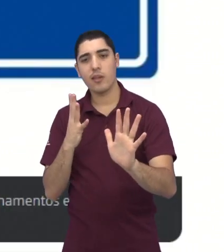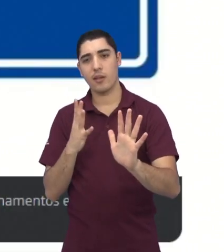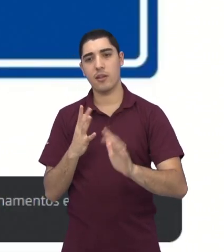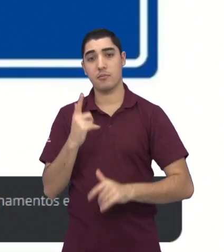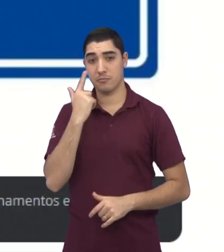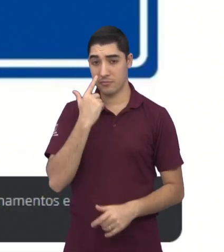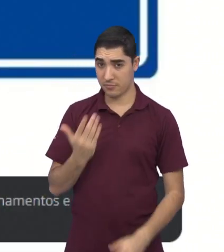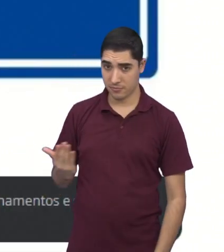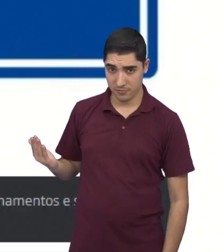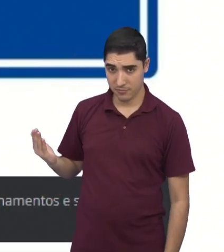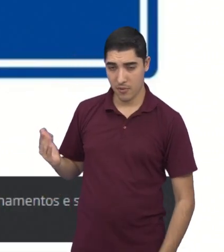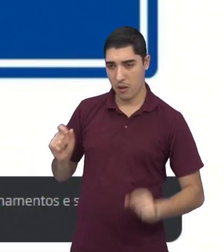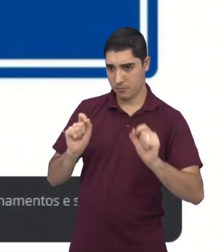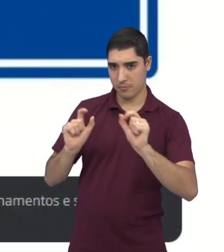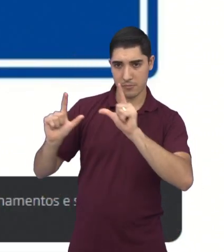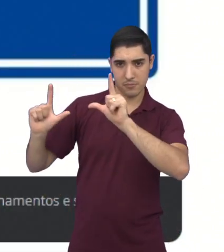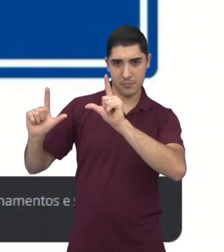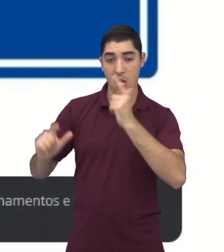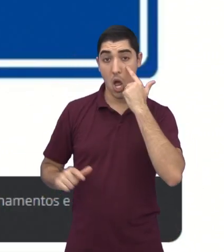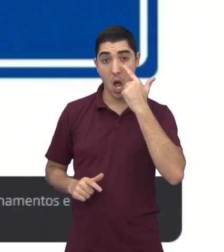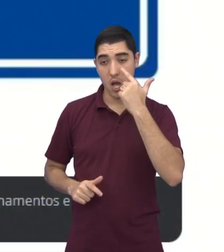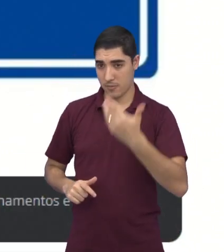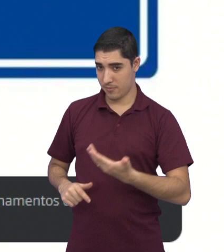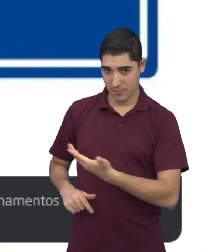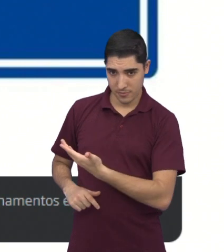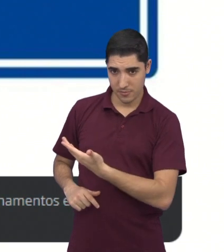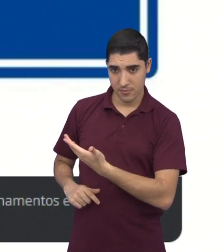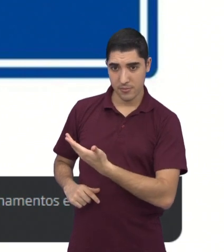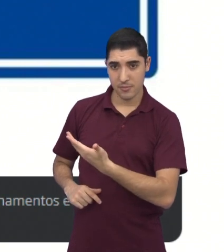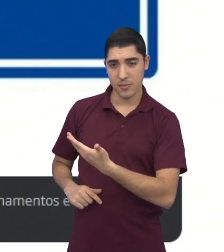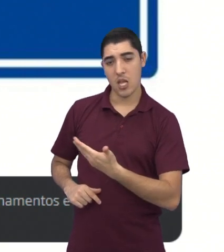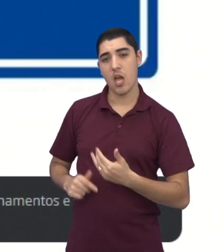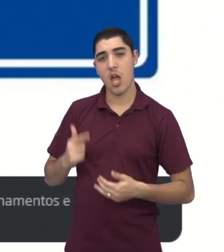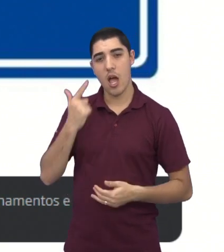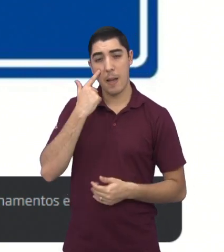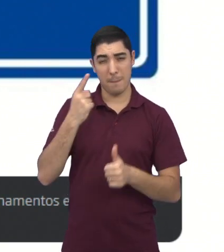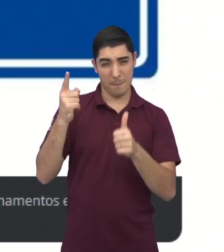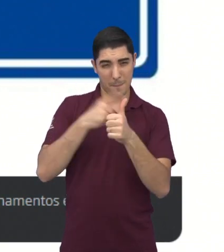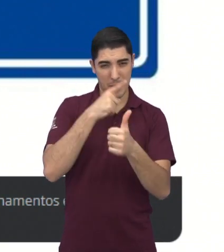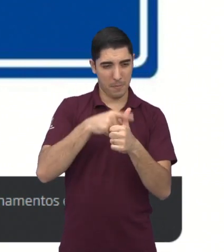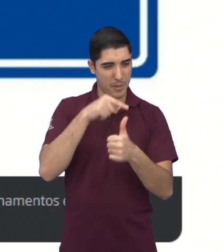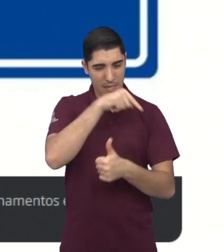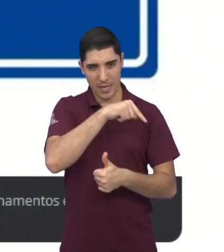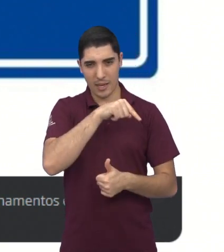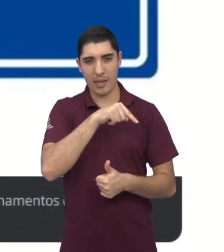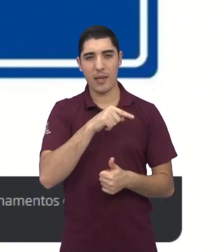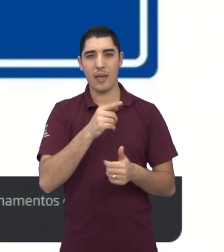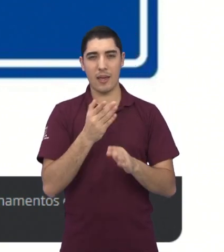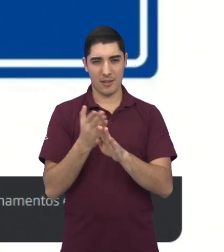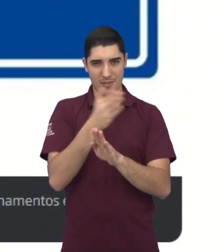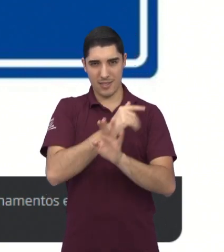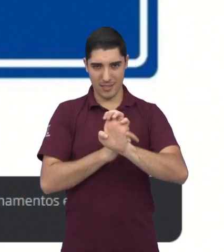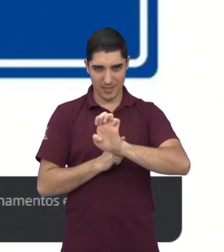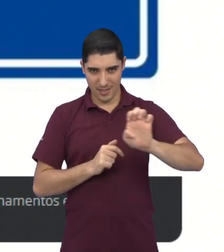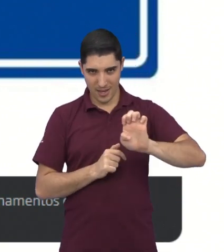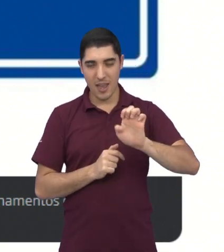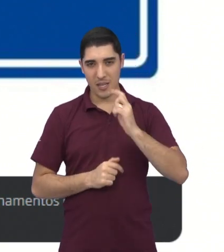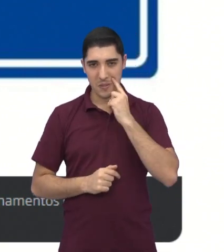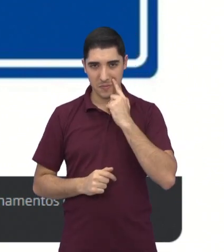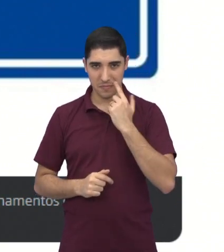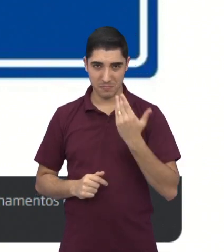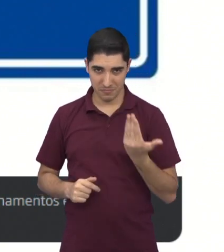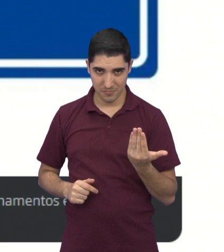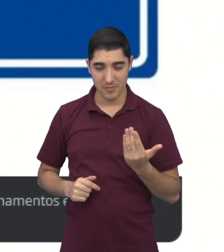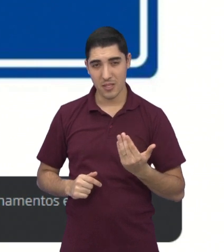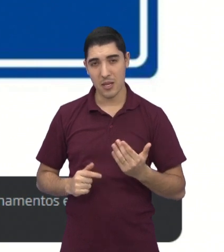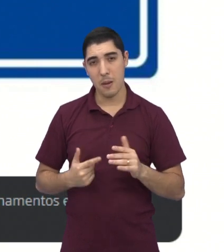imagem das placas, gente. Olha só, na primeira imagem, à esquerda do seu vídeo, a gente vê